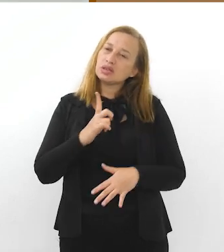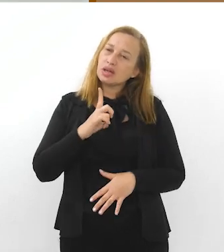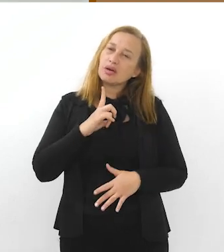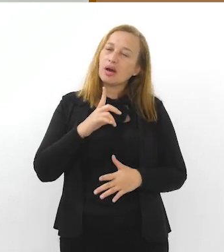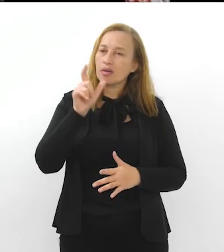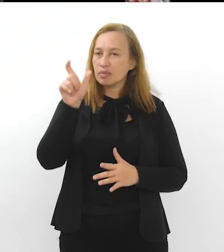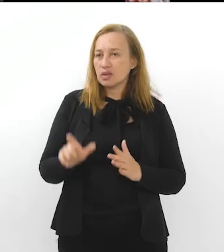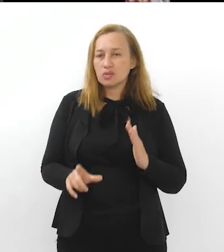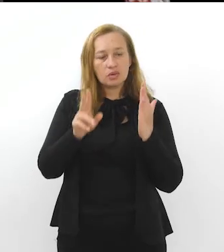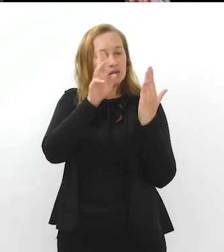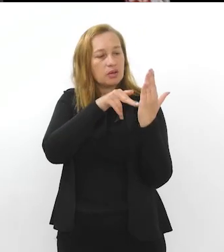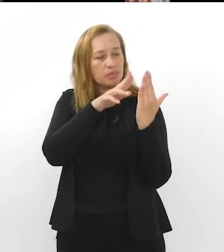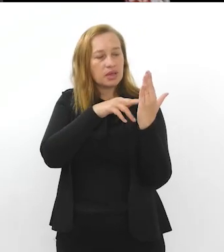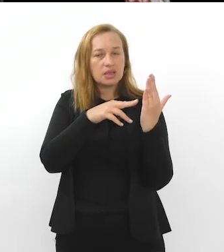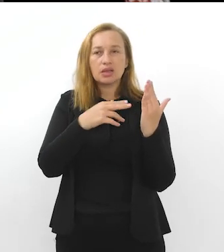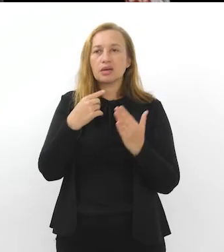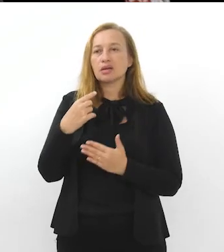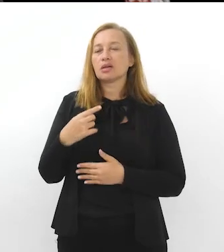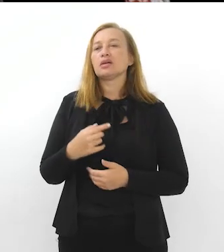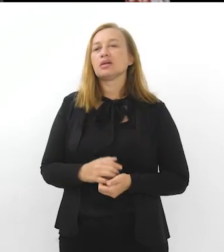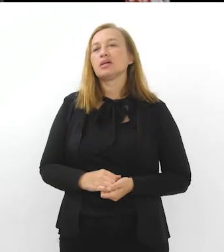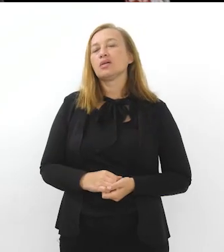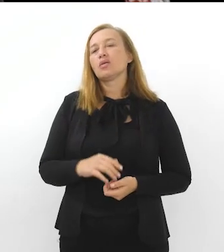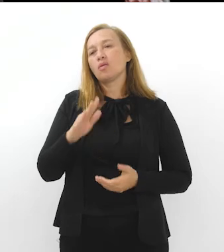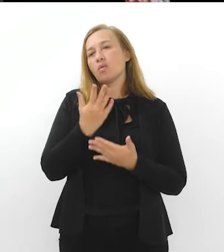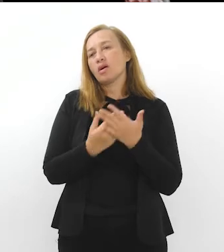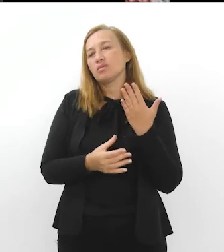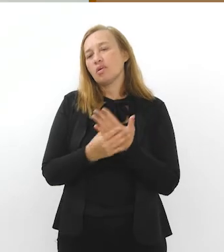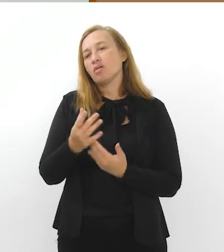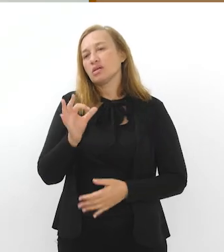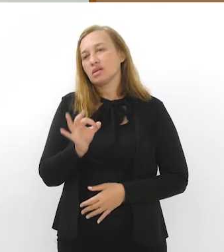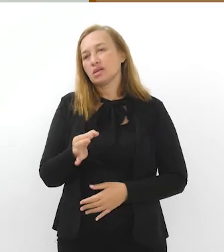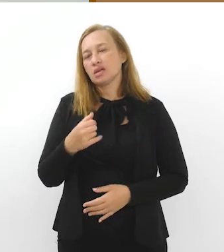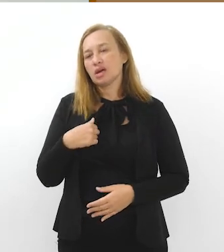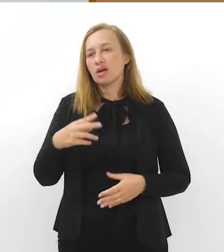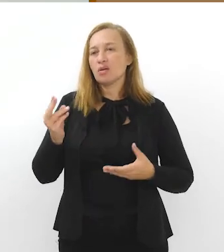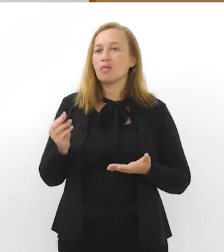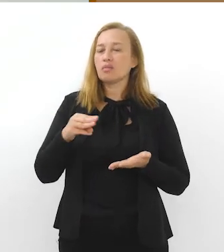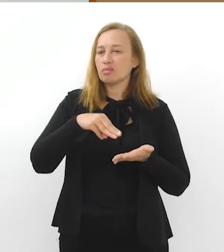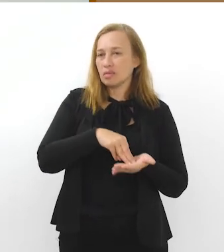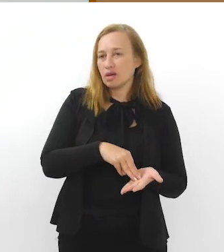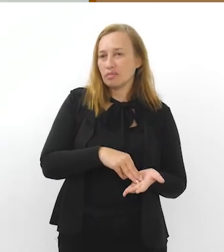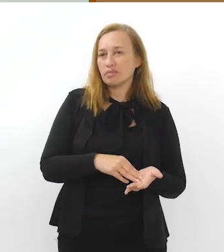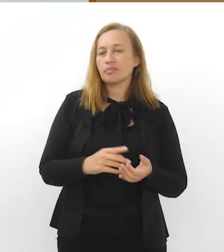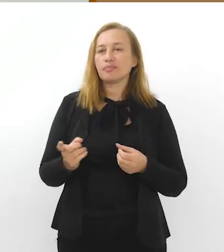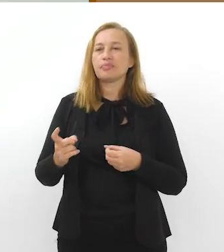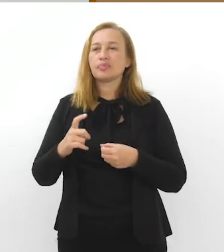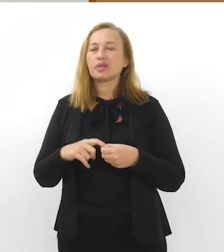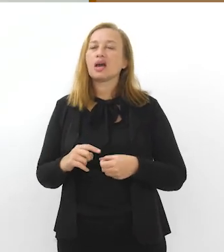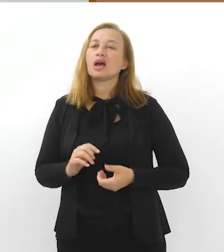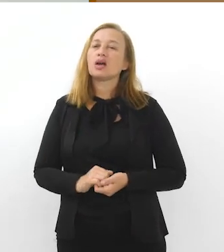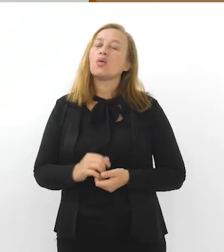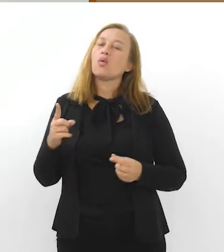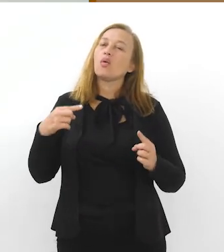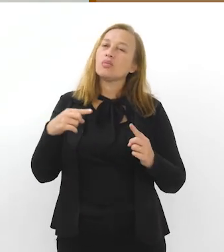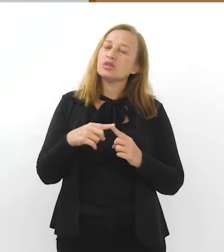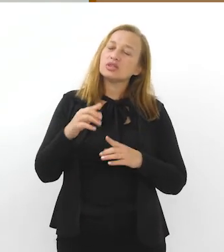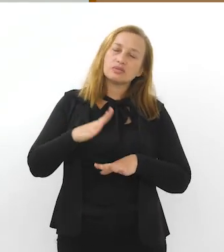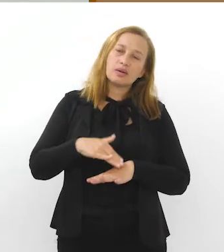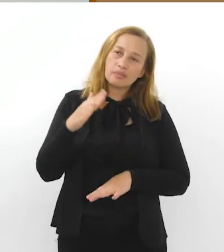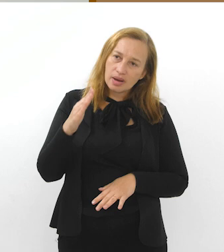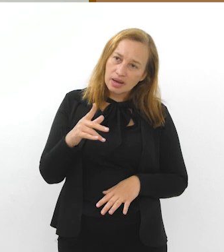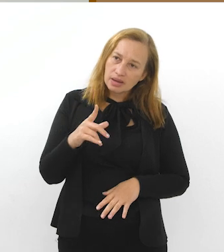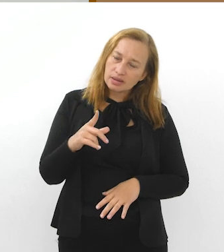que pinta com as mãos. Então, atualmente eu sou membro associada. E o